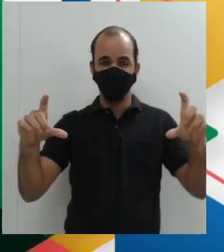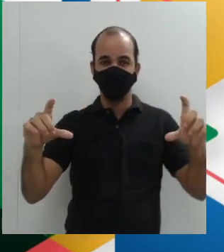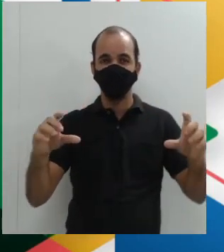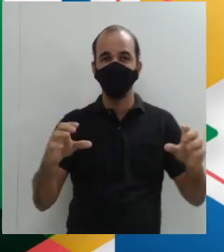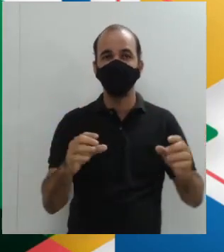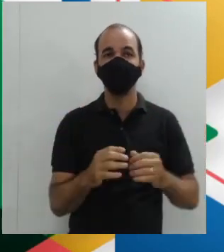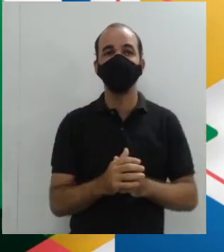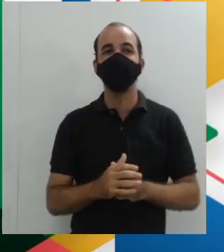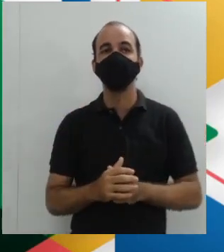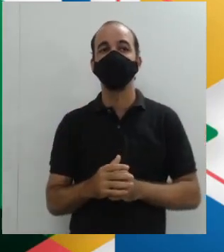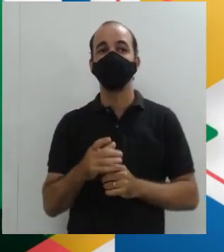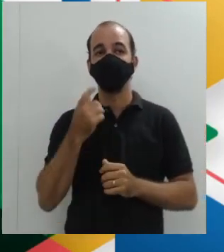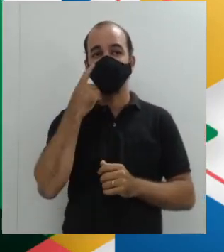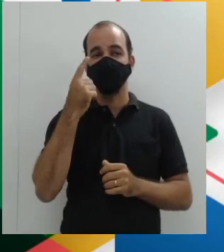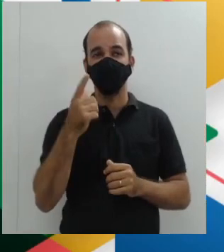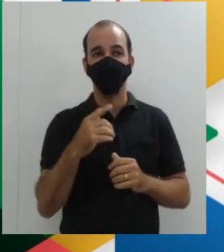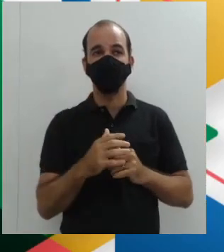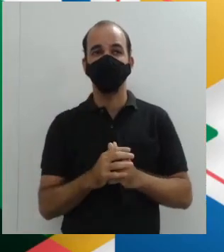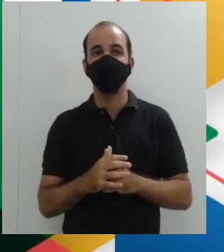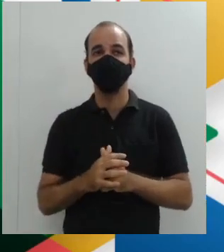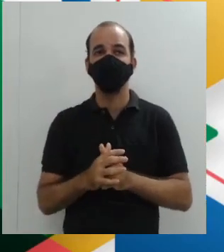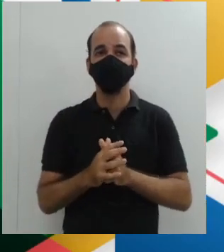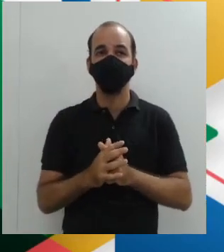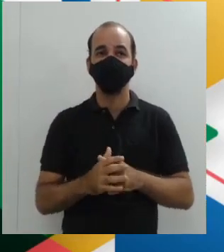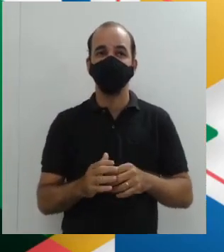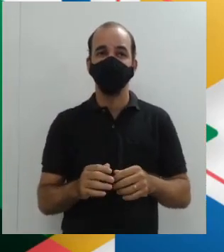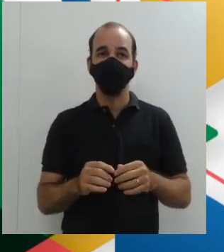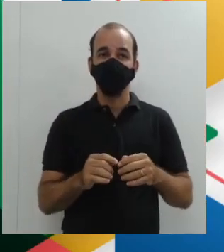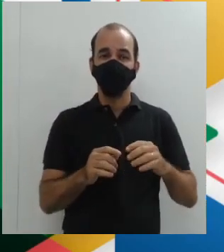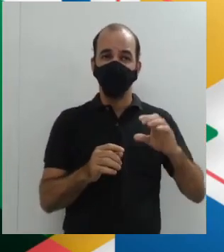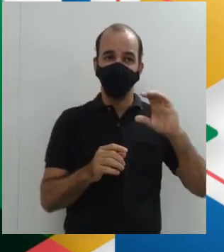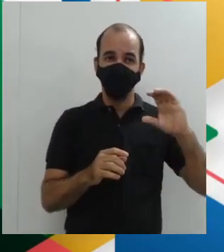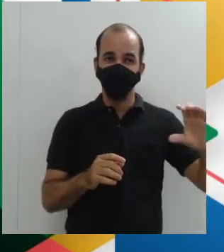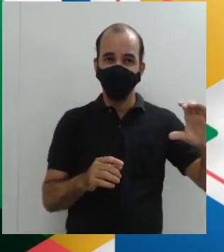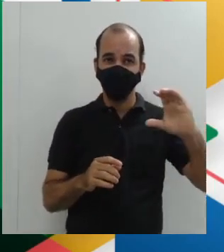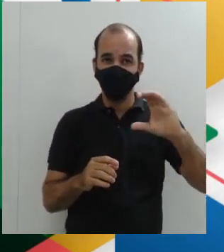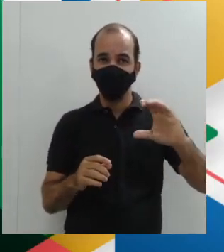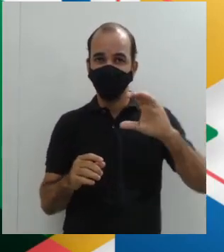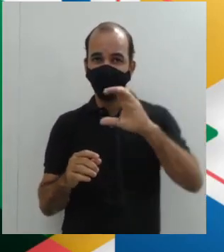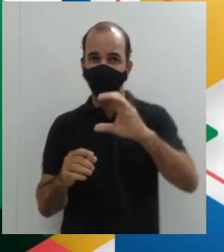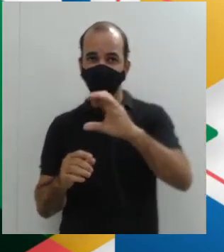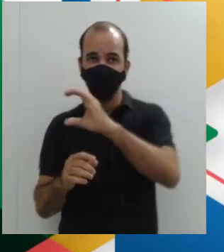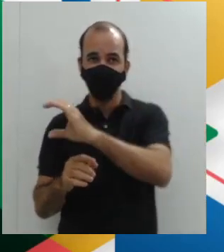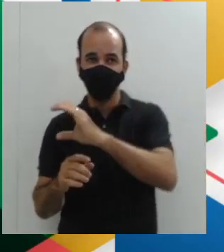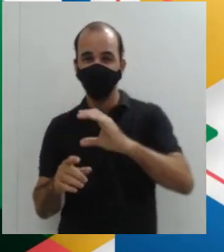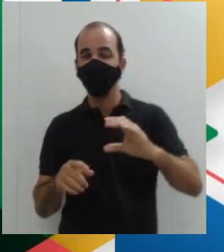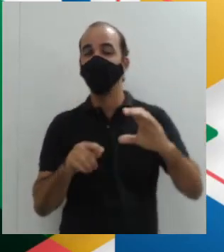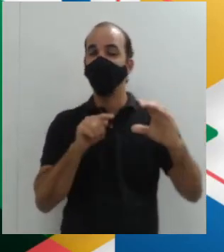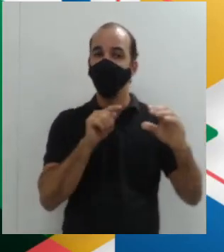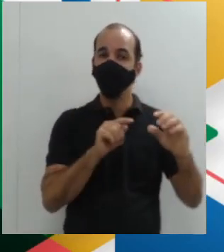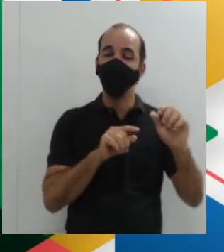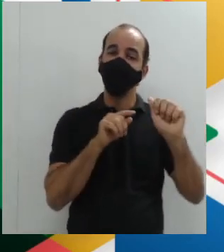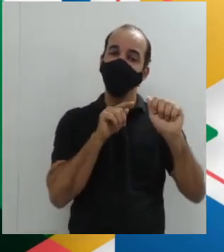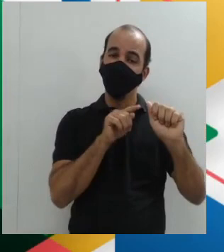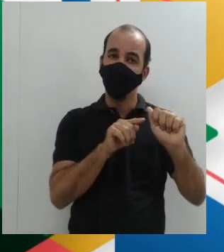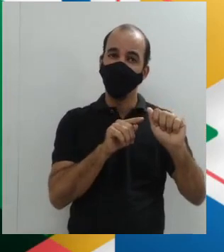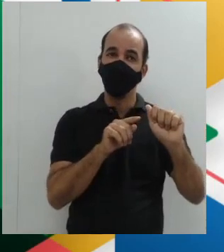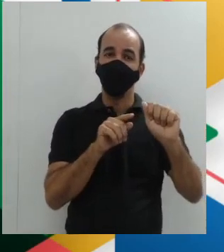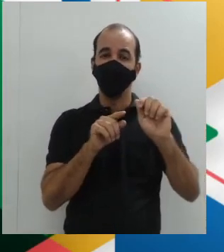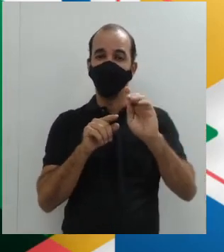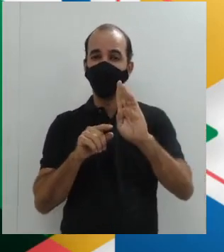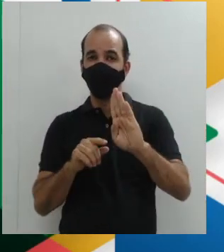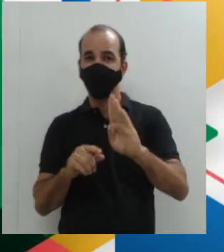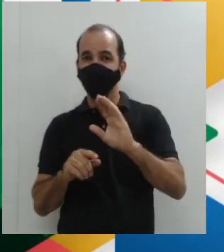beleza? Olha que legal. Então, em cada ponto desse aí, eu vou ter as medidas A, B e C, tá